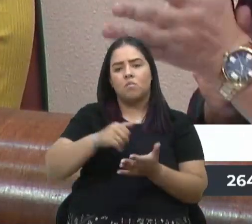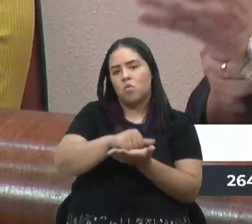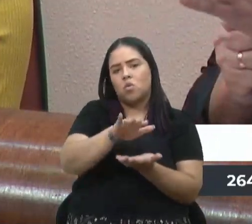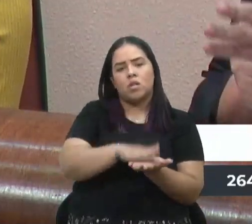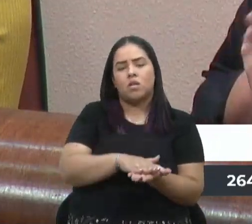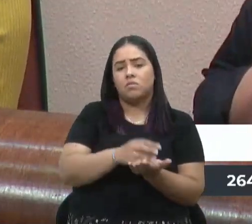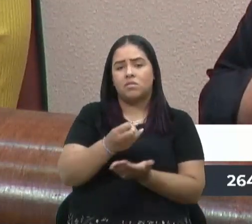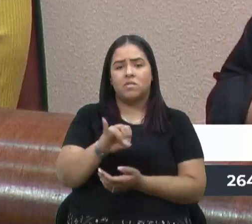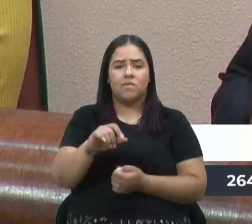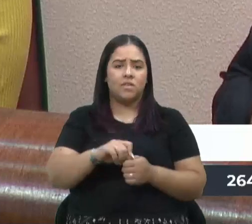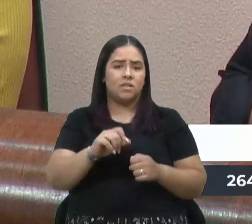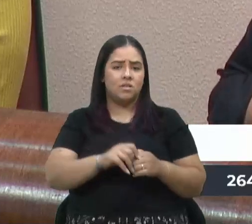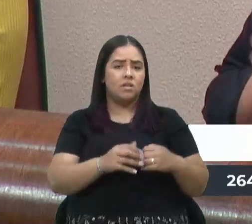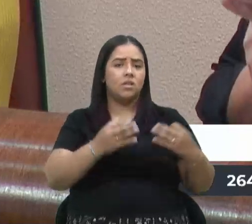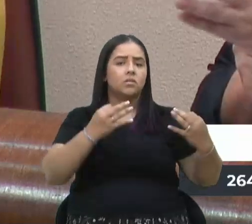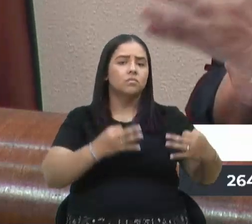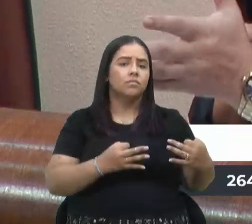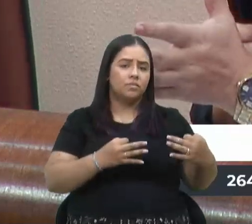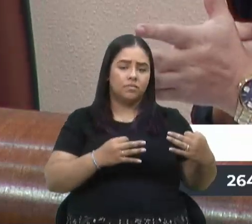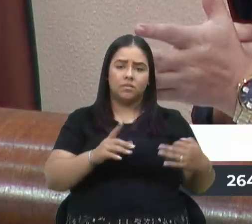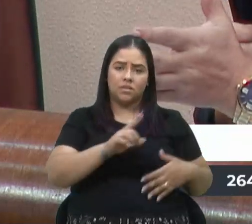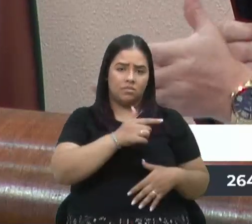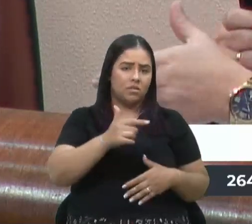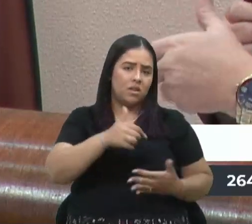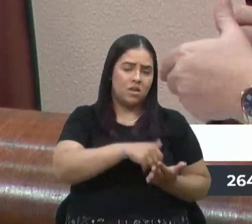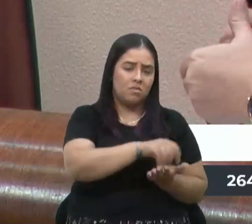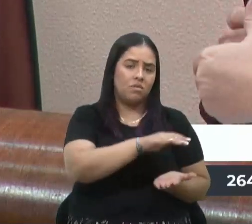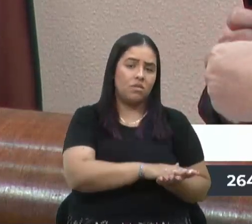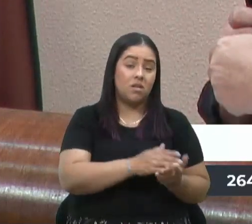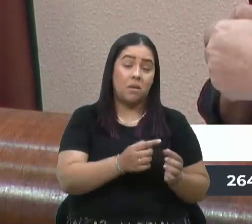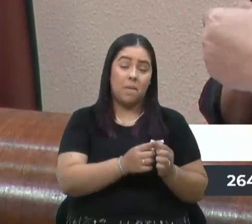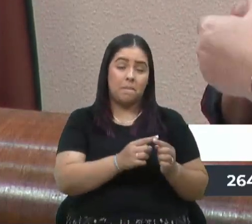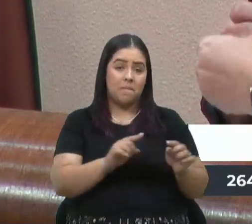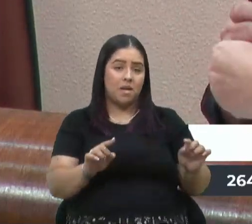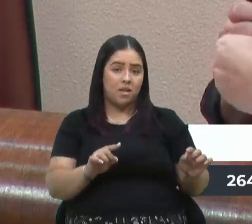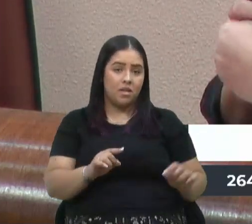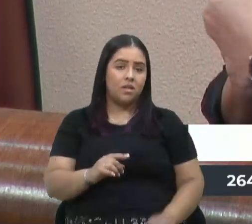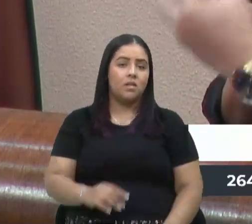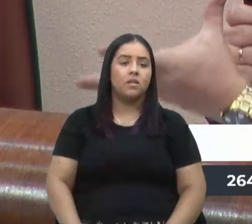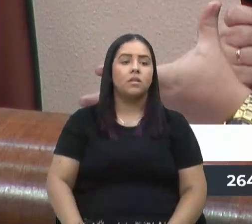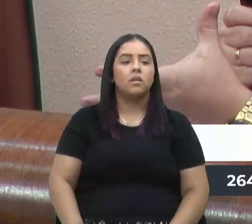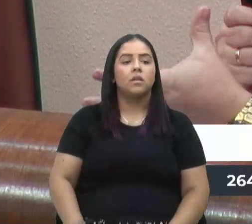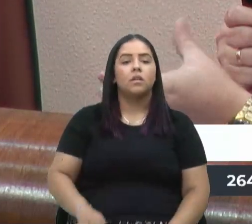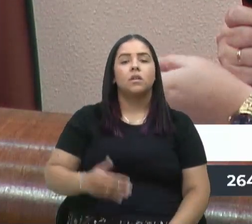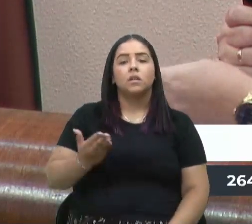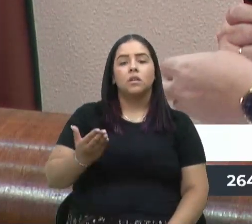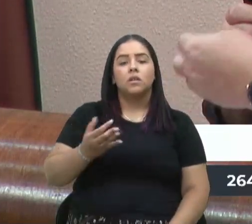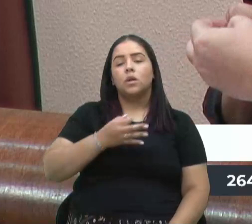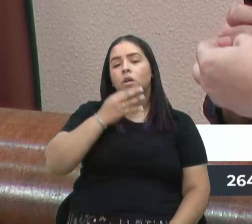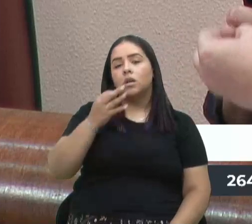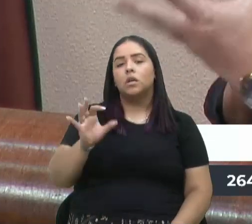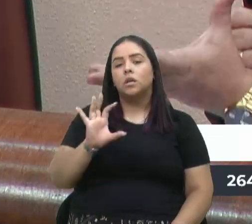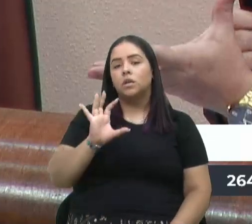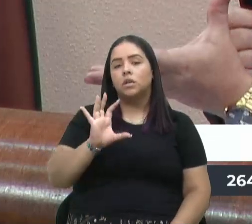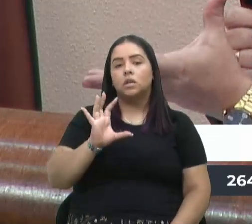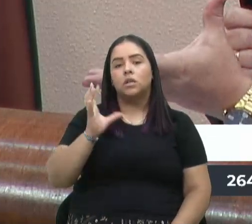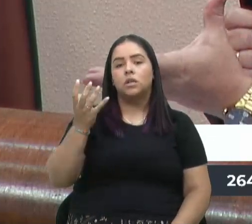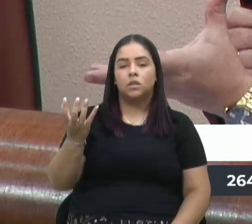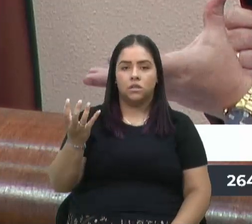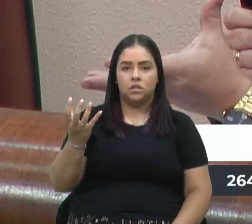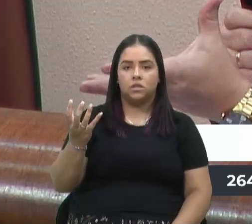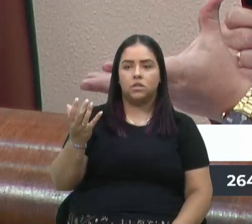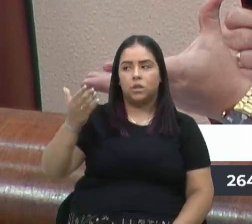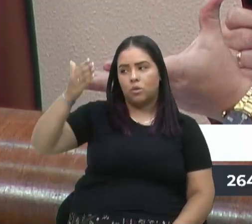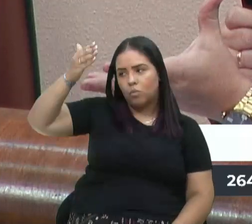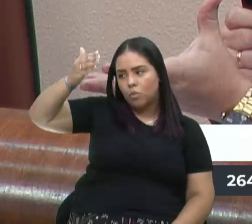Se tu está fazendo as coisas certas, tu não vai ser multado. Mas essas tragédias que acontecem e esses muros que são caídos